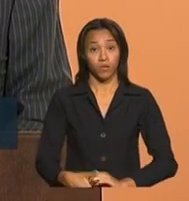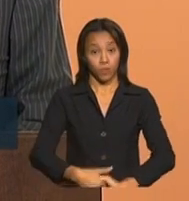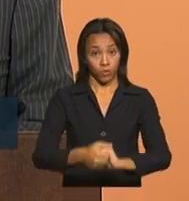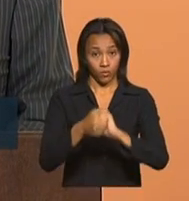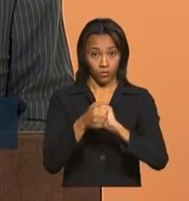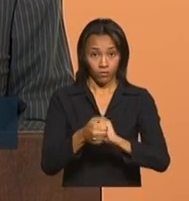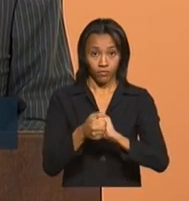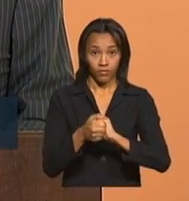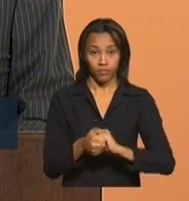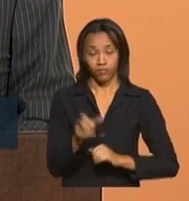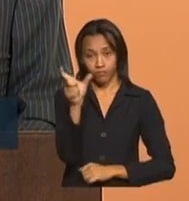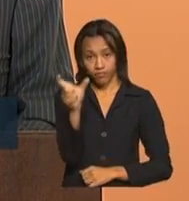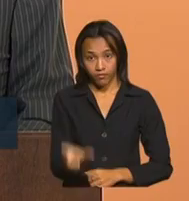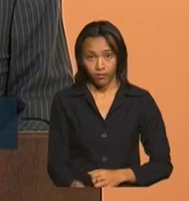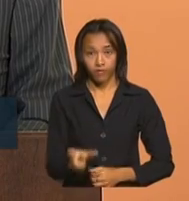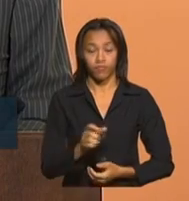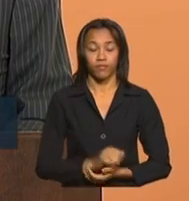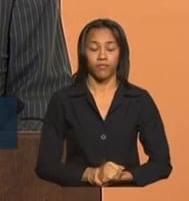Cumprimentar o senhor